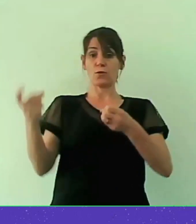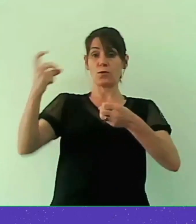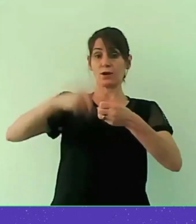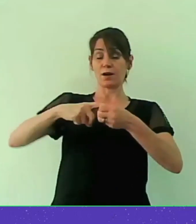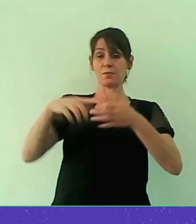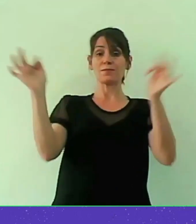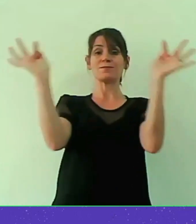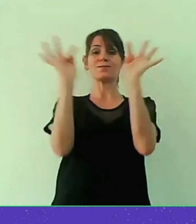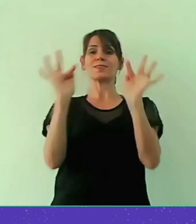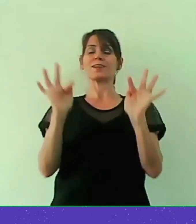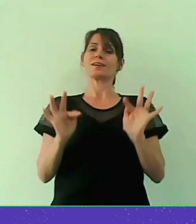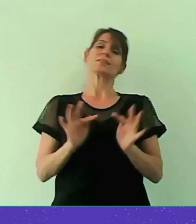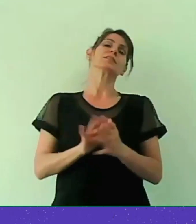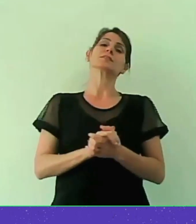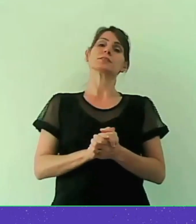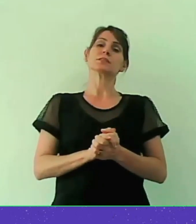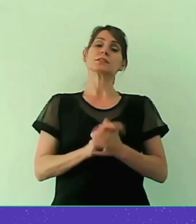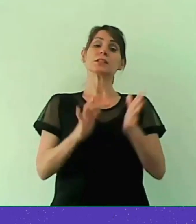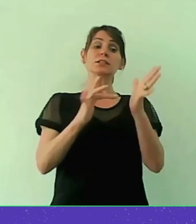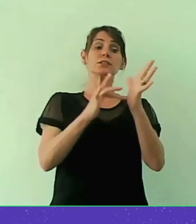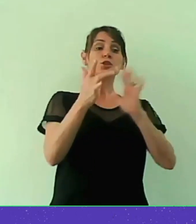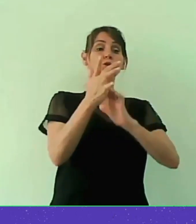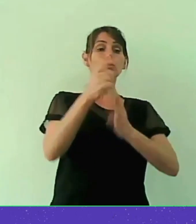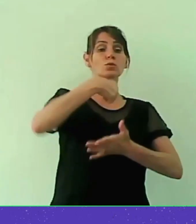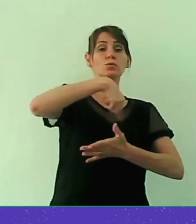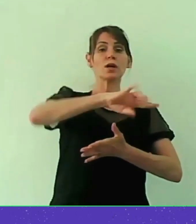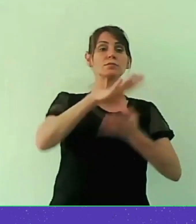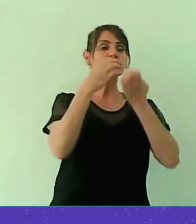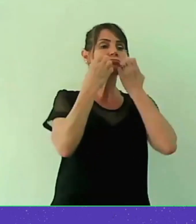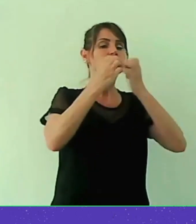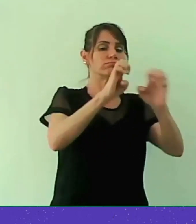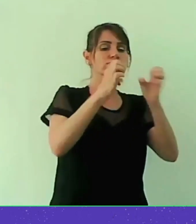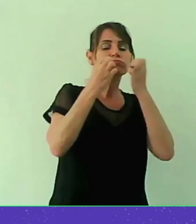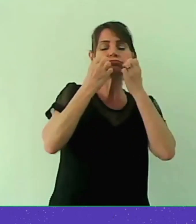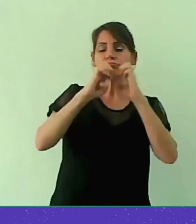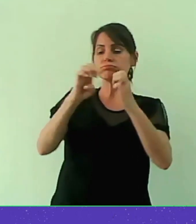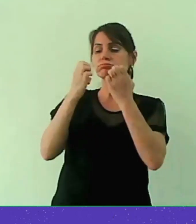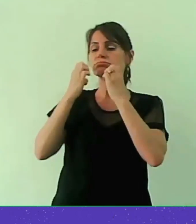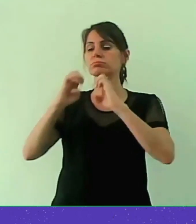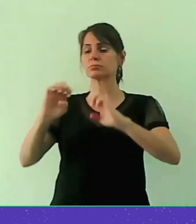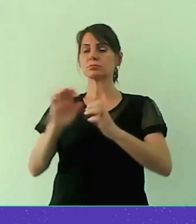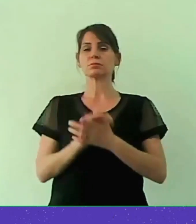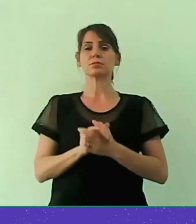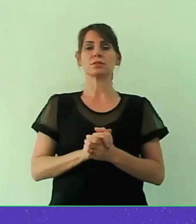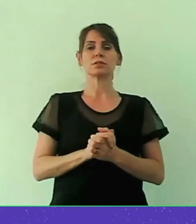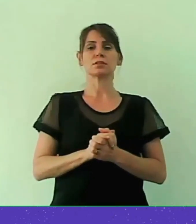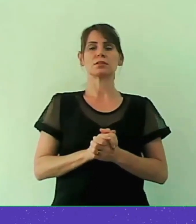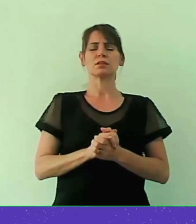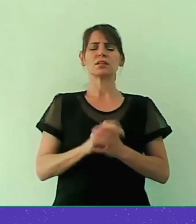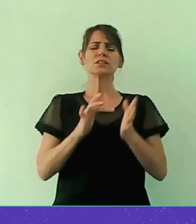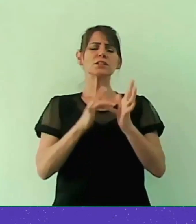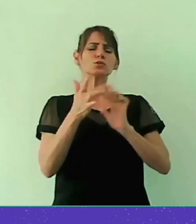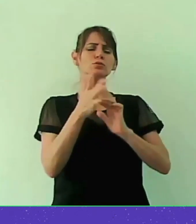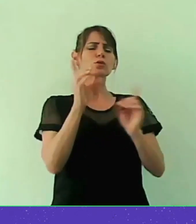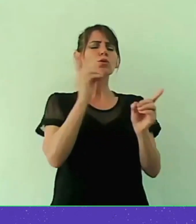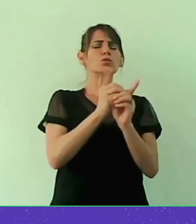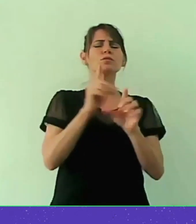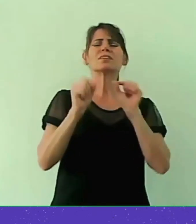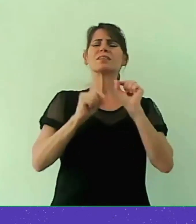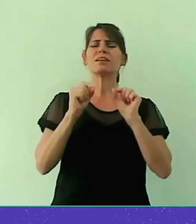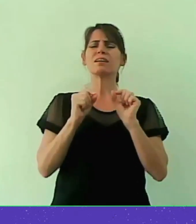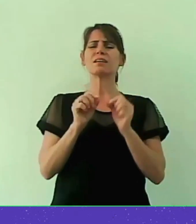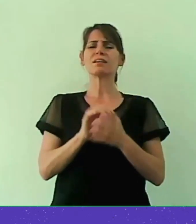Ele veio na terra, pregou o Evangelho do Reino. O que Ele encontrou aqui na terra